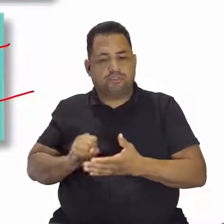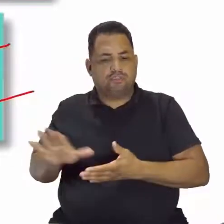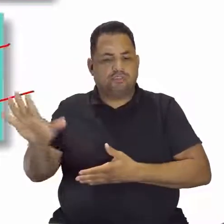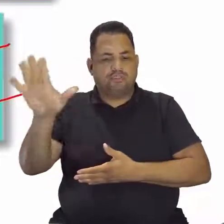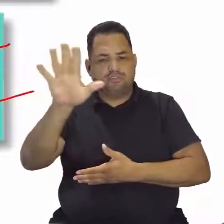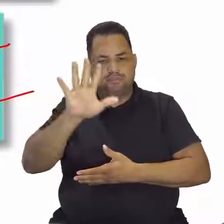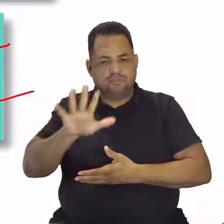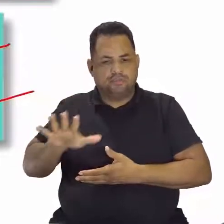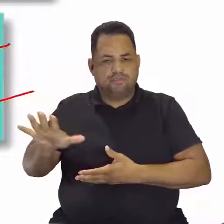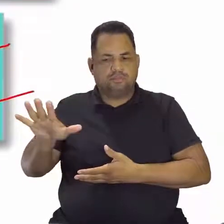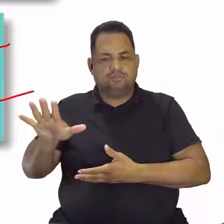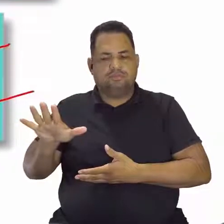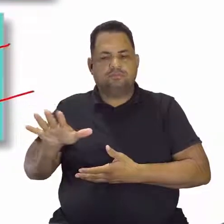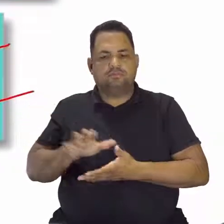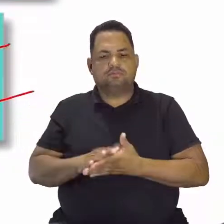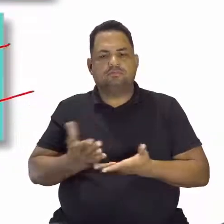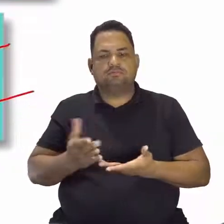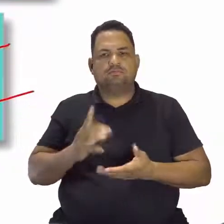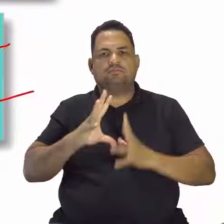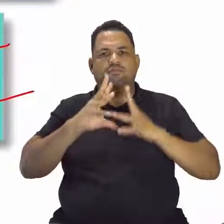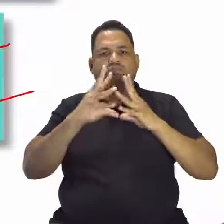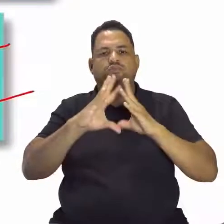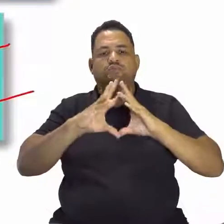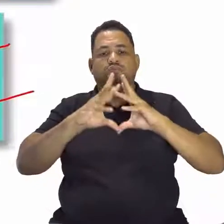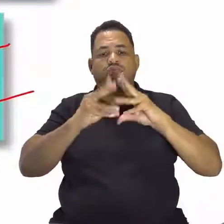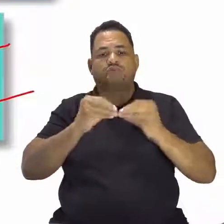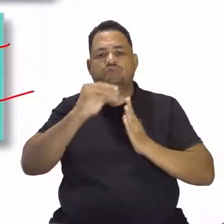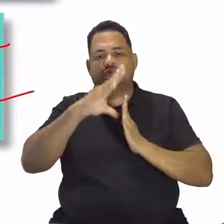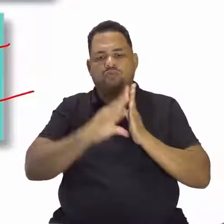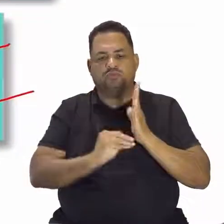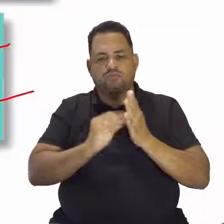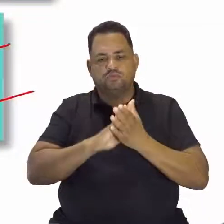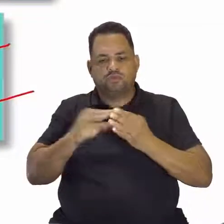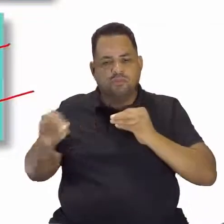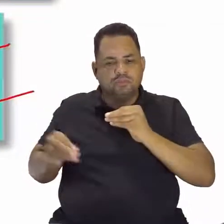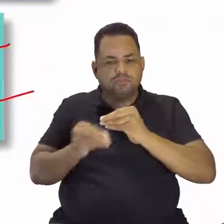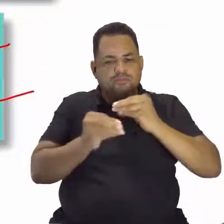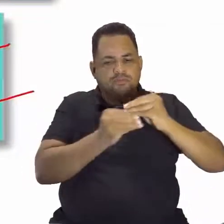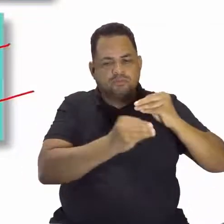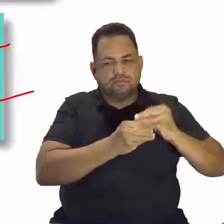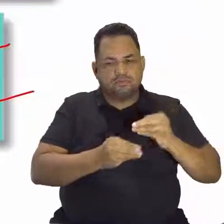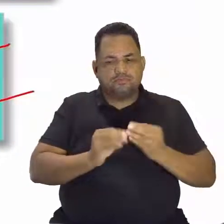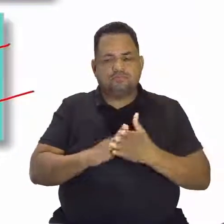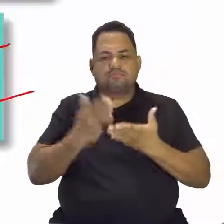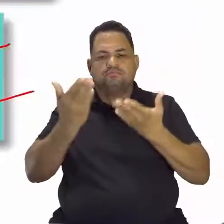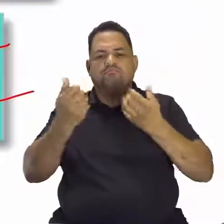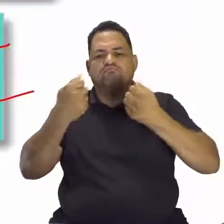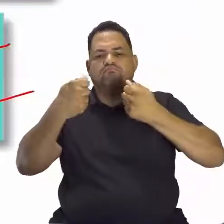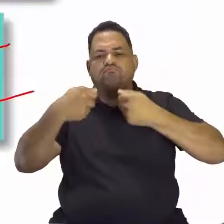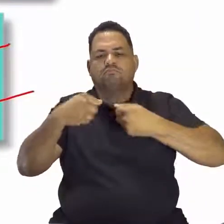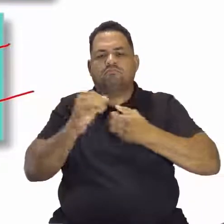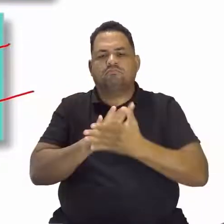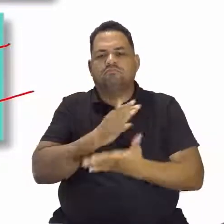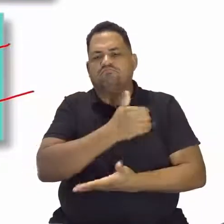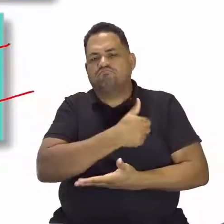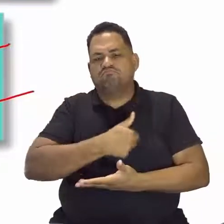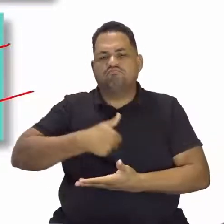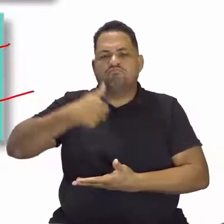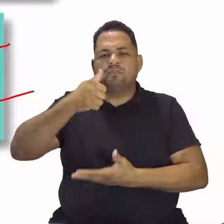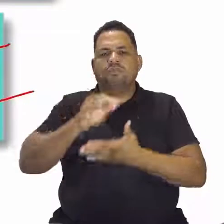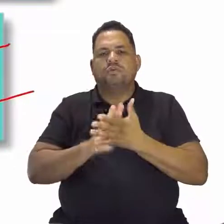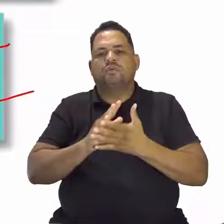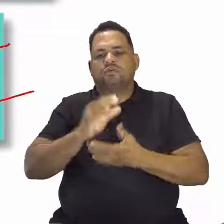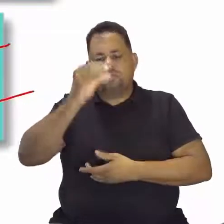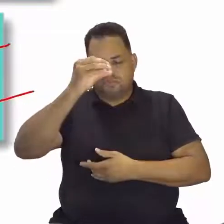Então, todos esses conteúdos, gente, eles vão somando, né, para que vocês consolidem o conhecimento de vocês